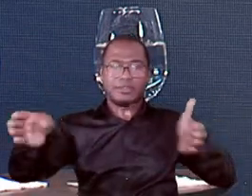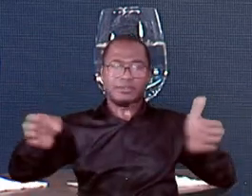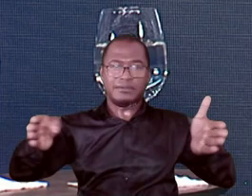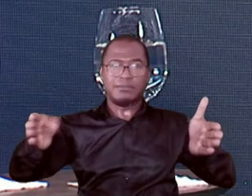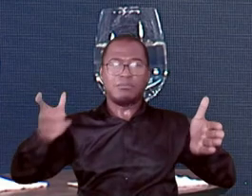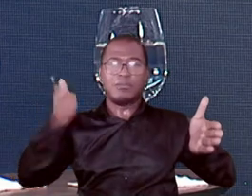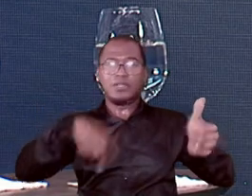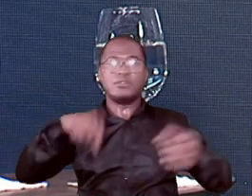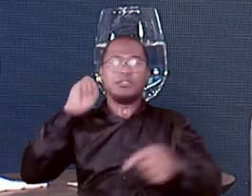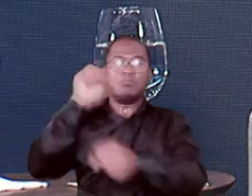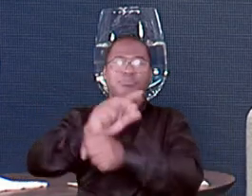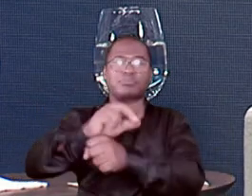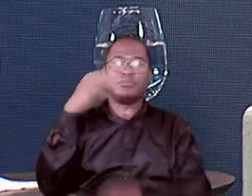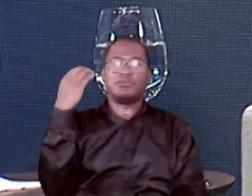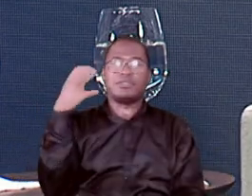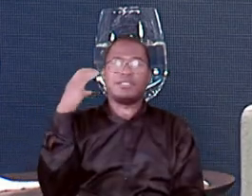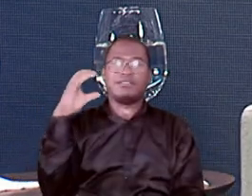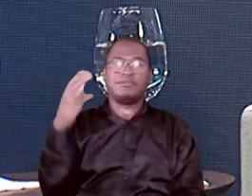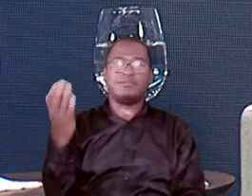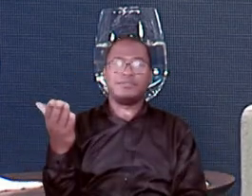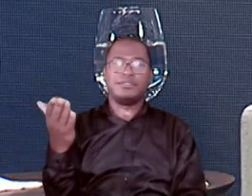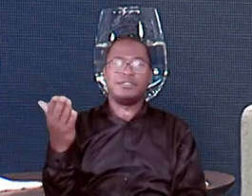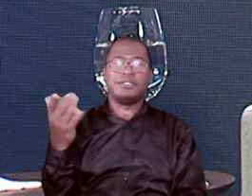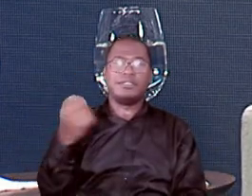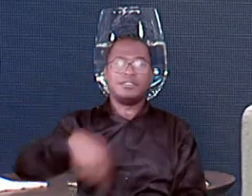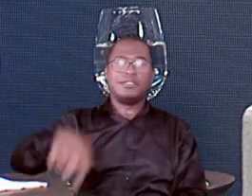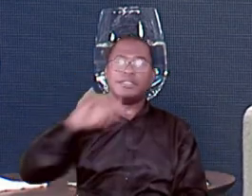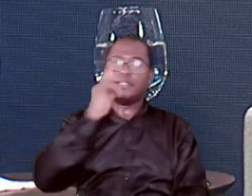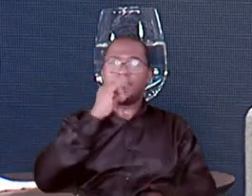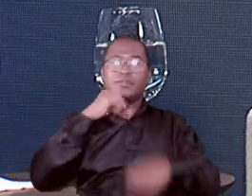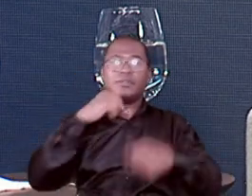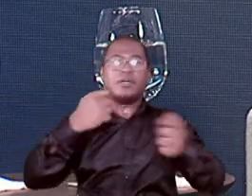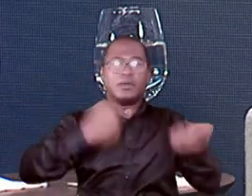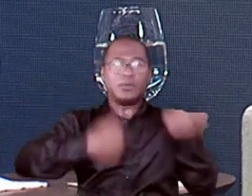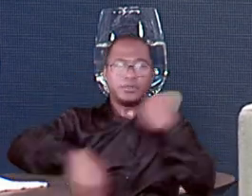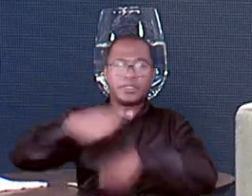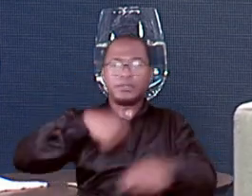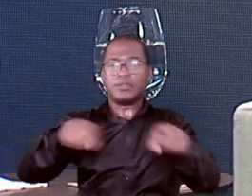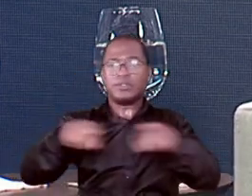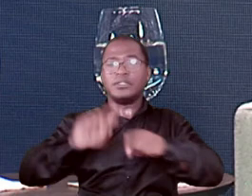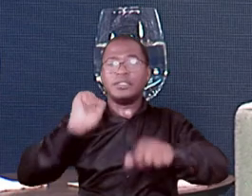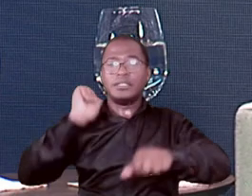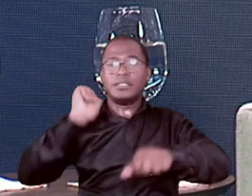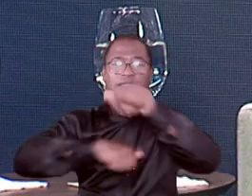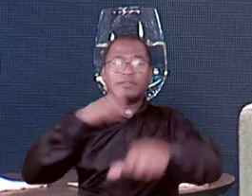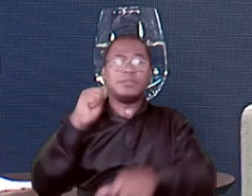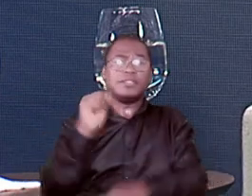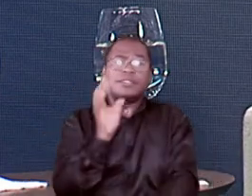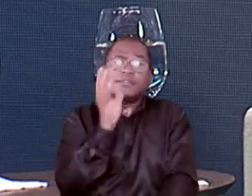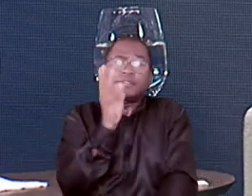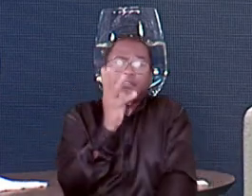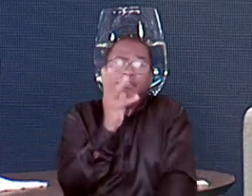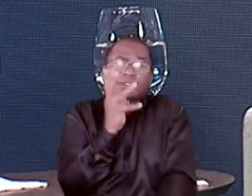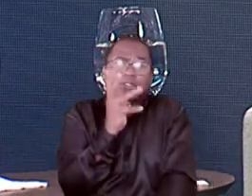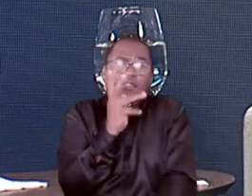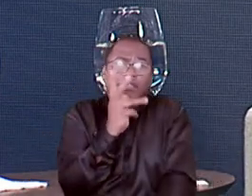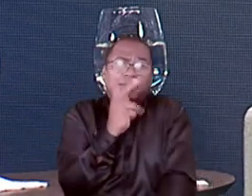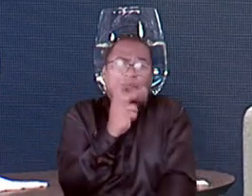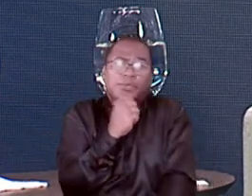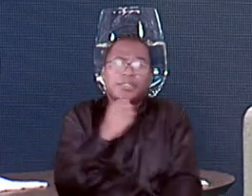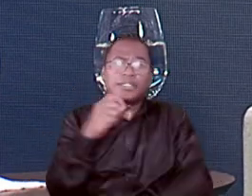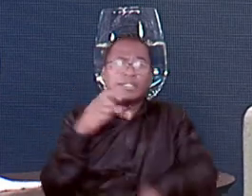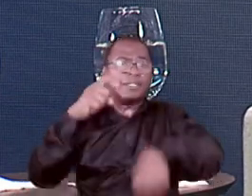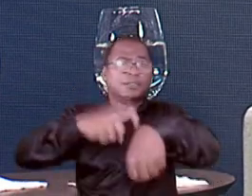dependendo do negócio da velocidade com que a gente tá vendo as transformações pode ser tarde demais pode não ser mais no tempo que aquela